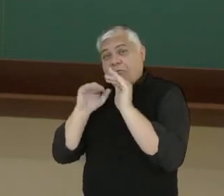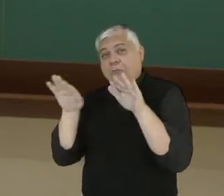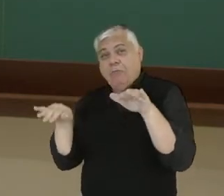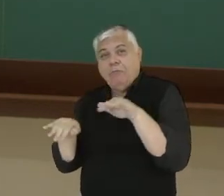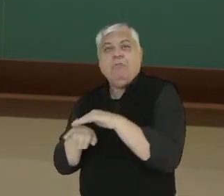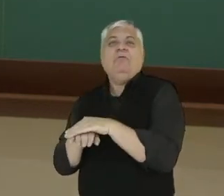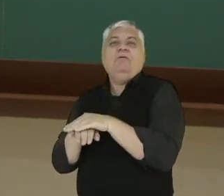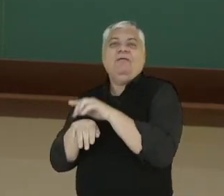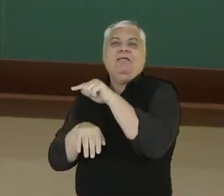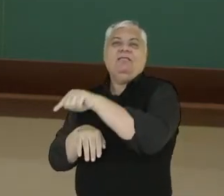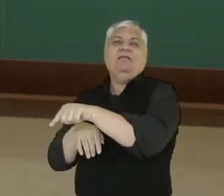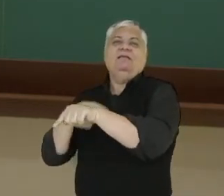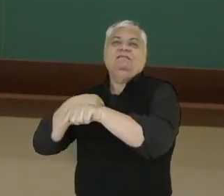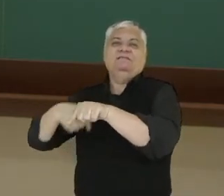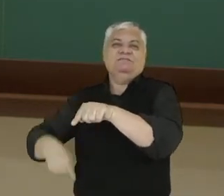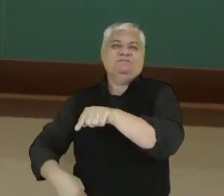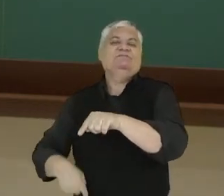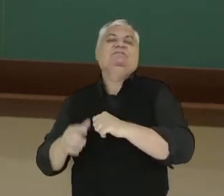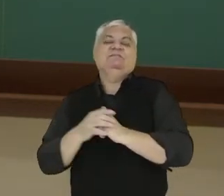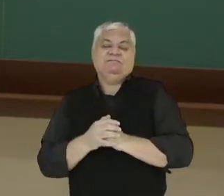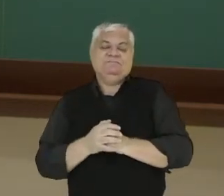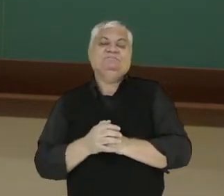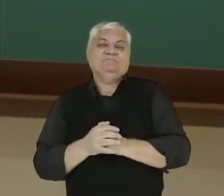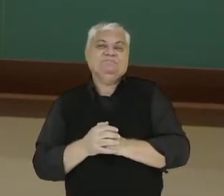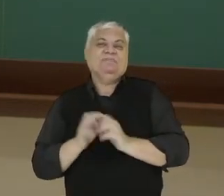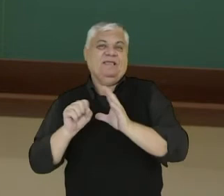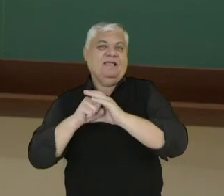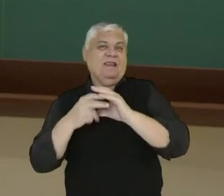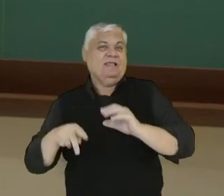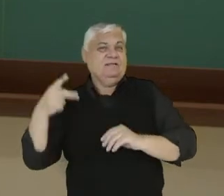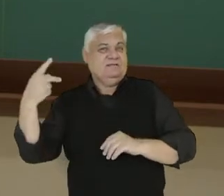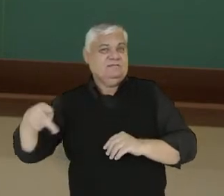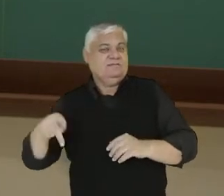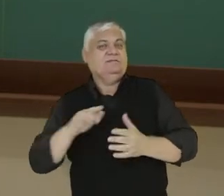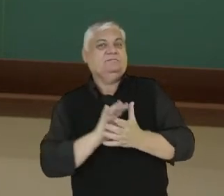sendo aliados da China em função dessa característica também.